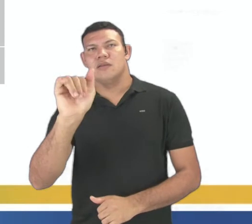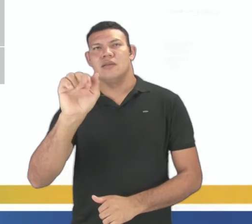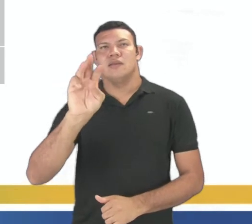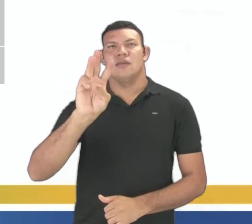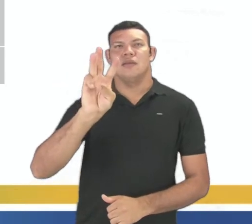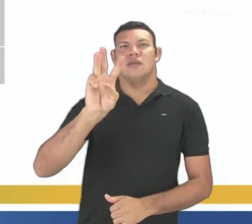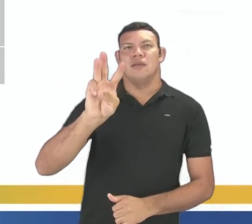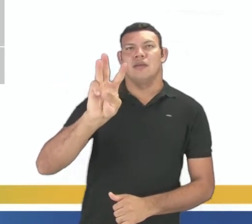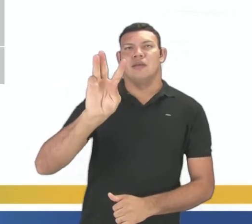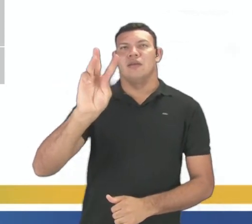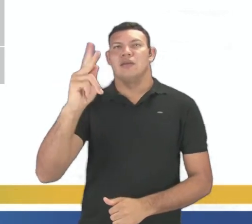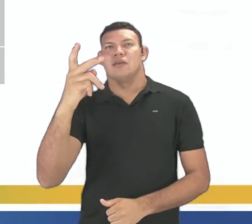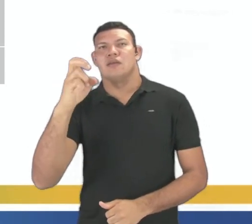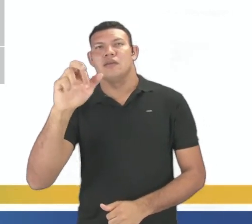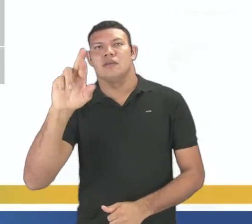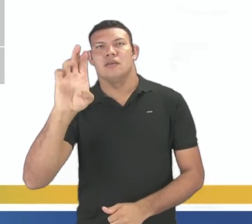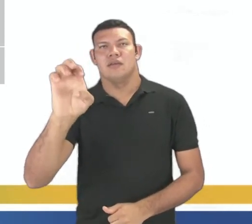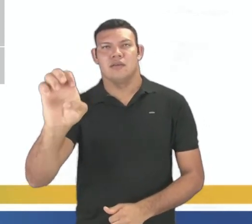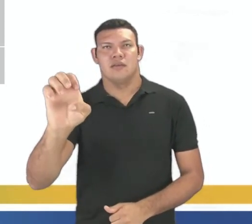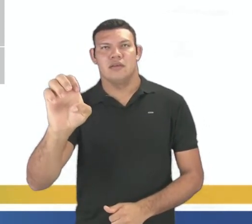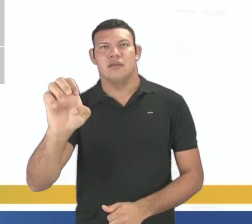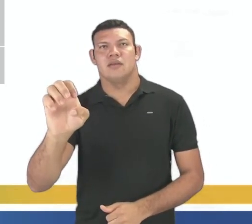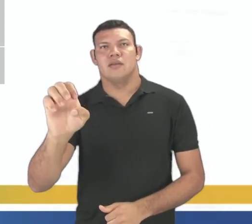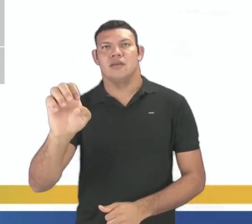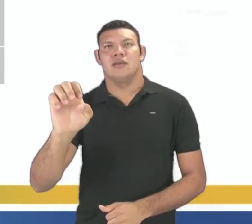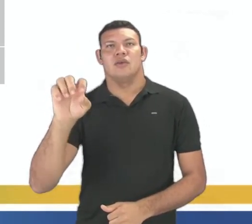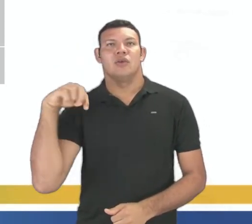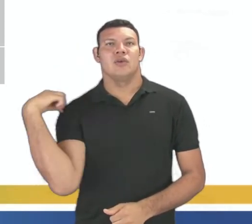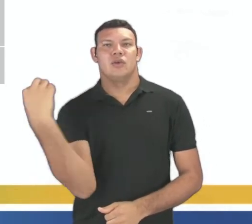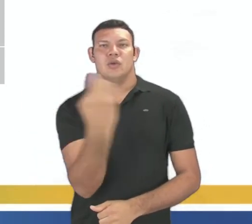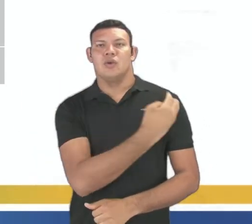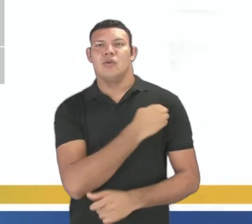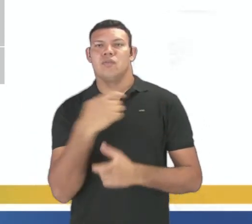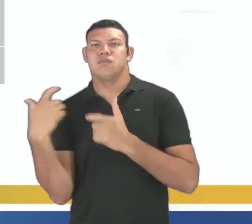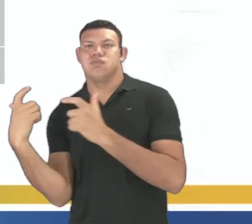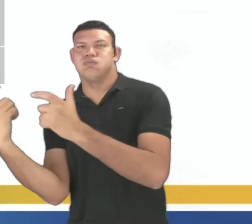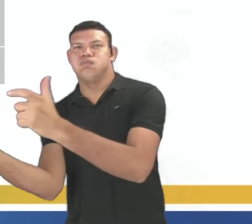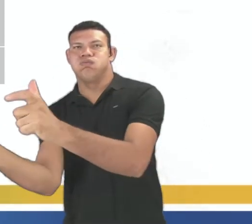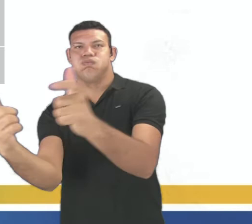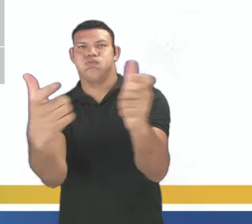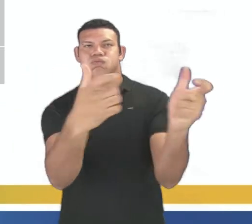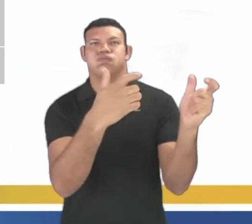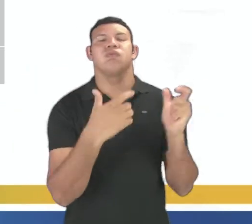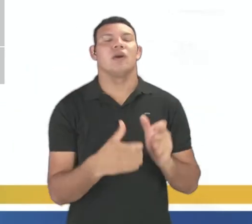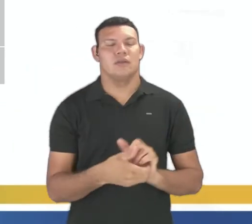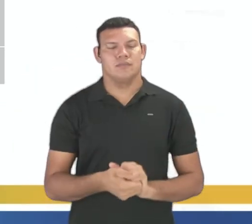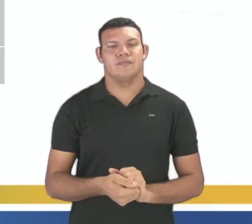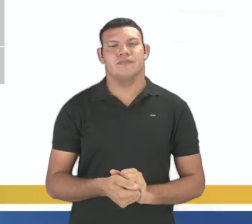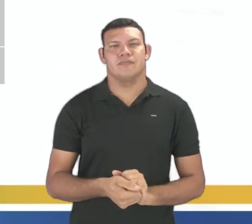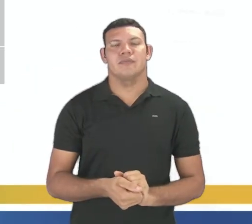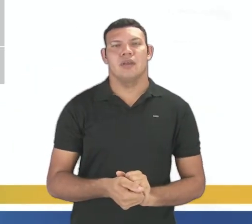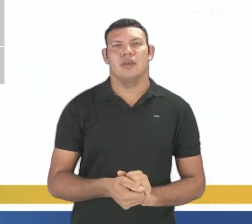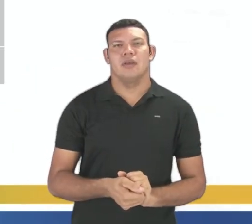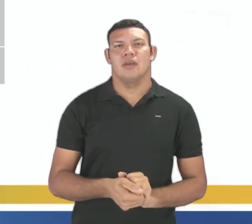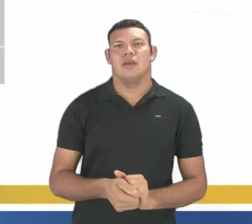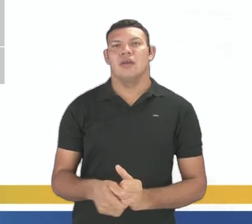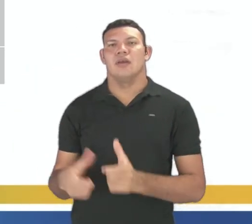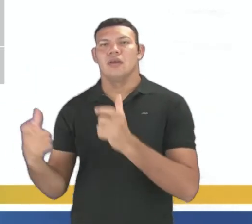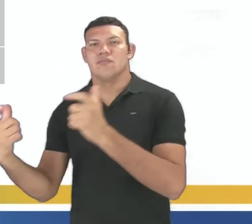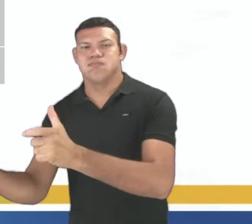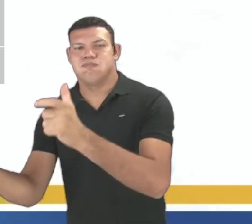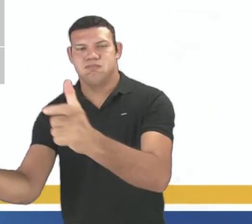lugar. There's water everywhere. Tem água, ou há água em todos os lugares. Tudo